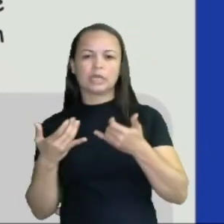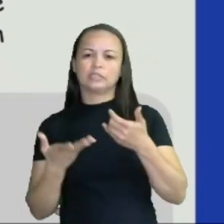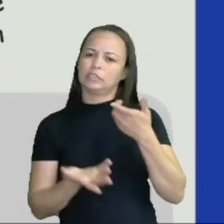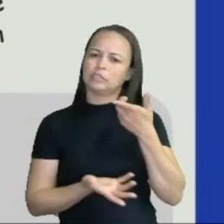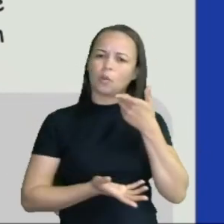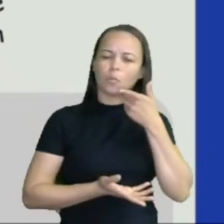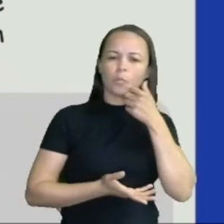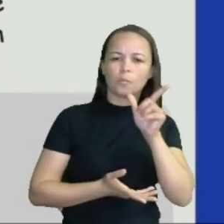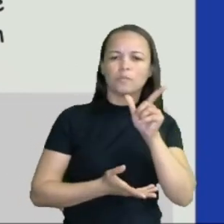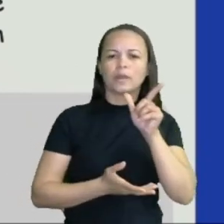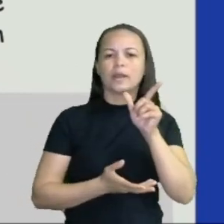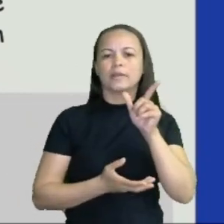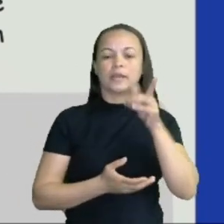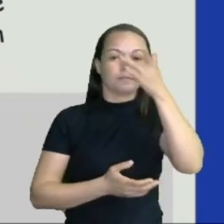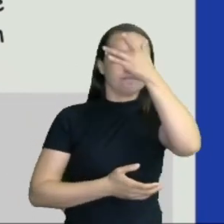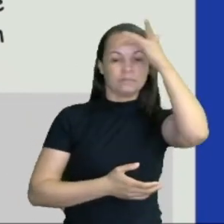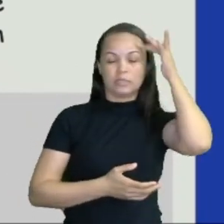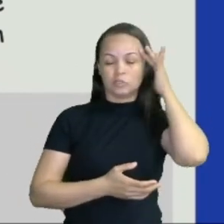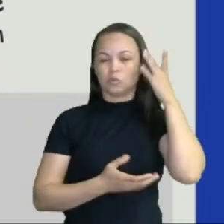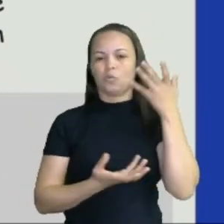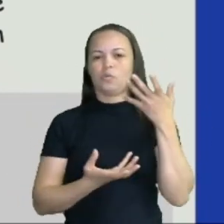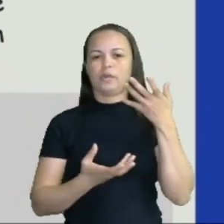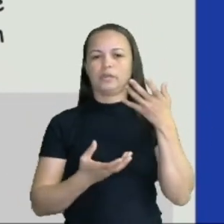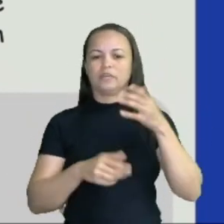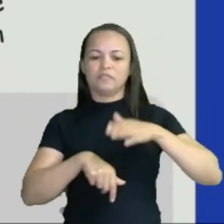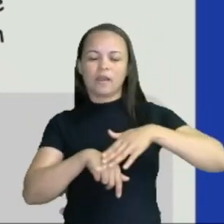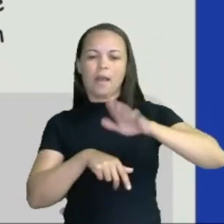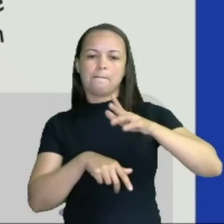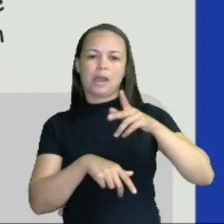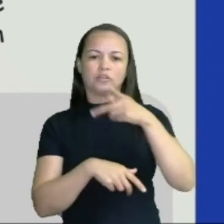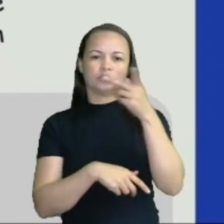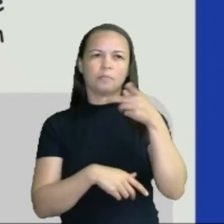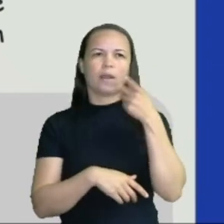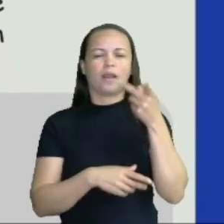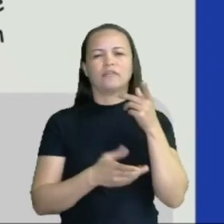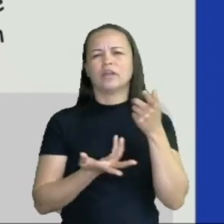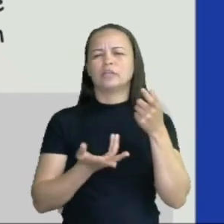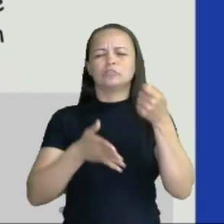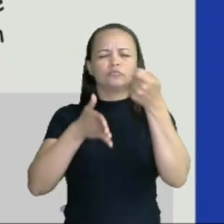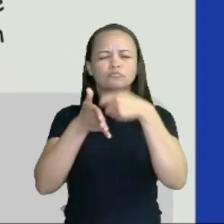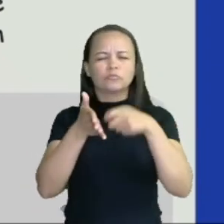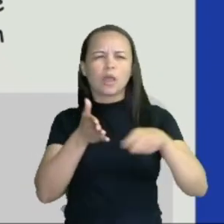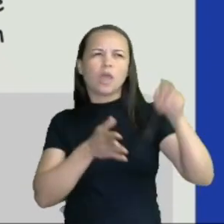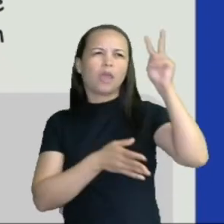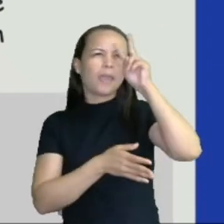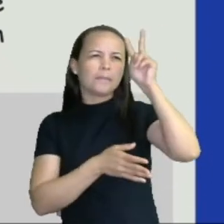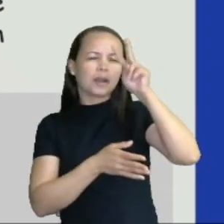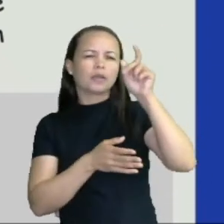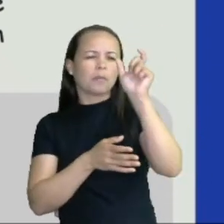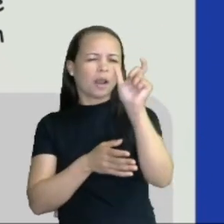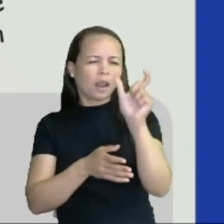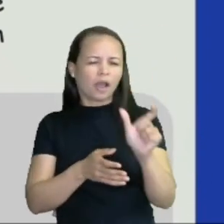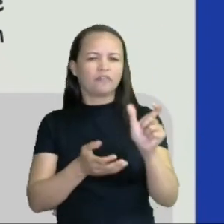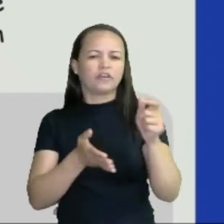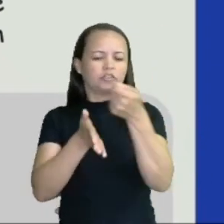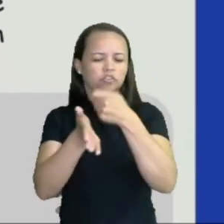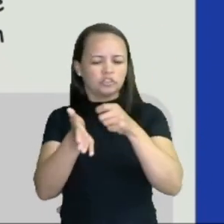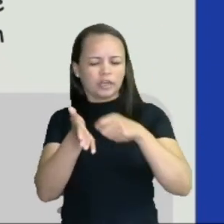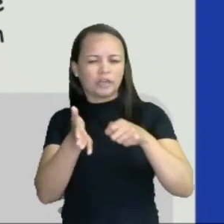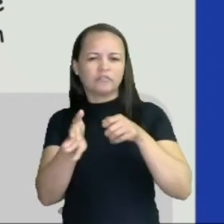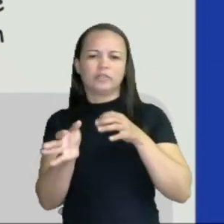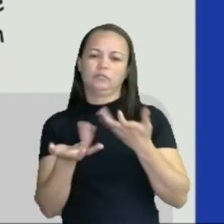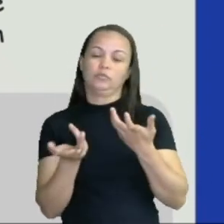um jogo muito divertido, porque a gente vai ali também lembrando de palavras, escrevendo, aprendendo direitinho a escrever, tudo